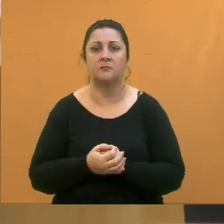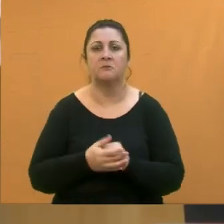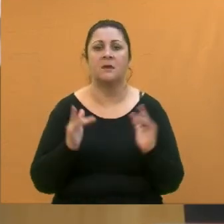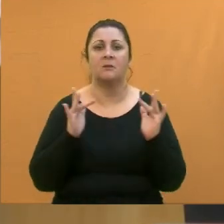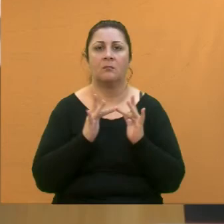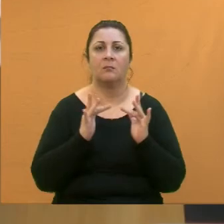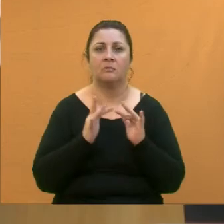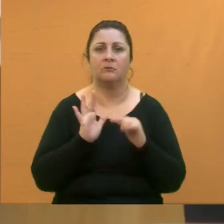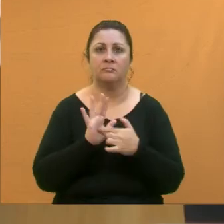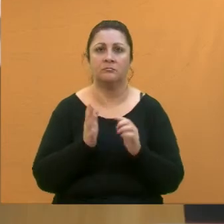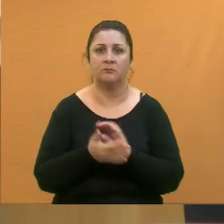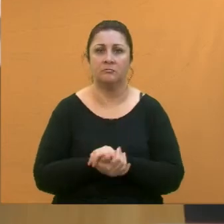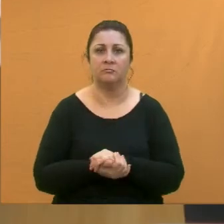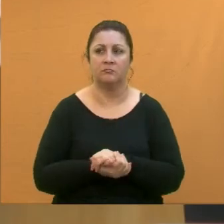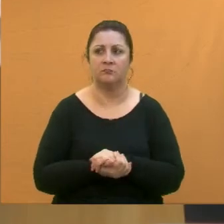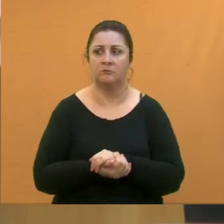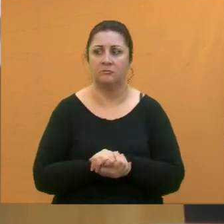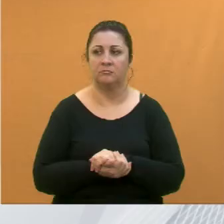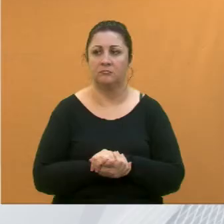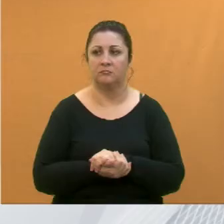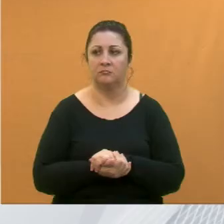contatos.